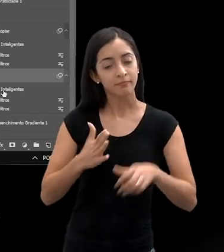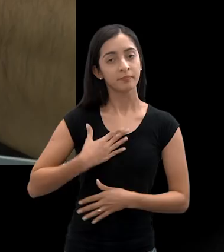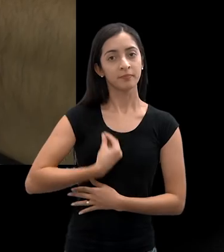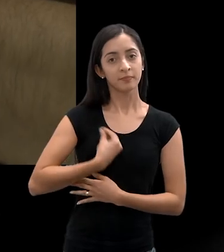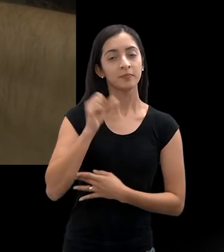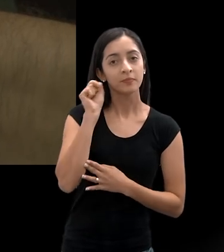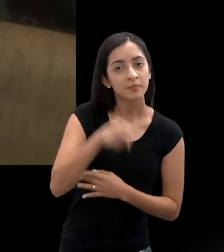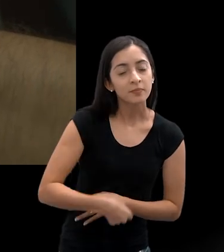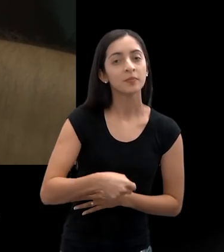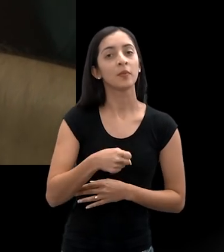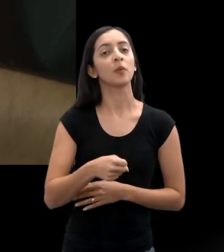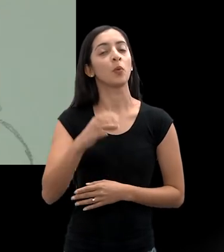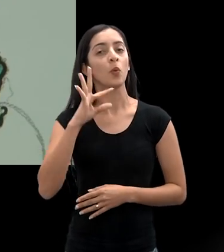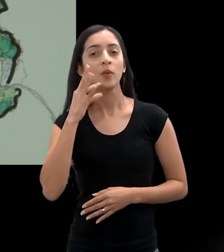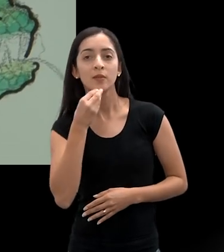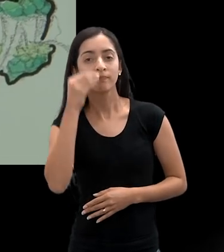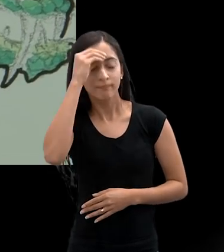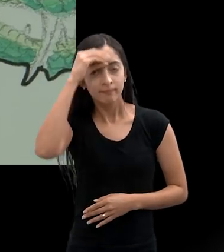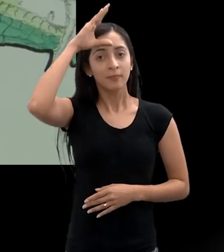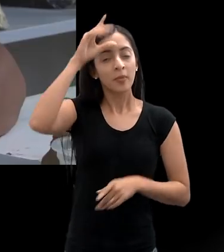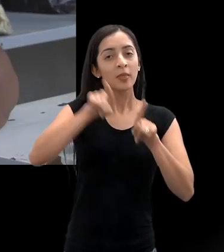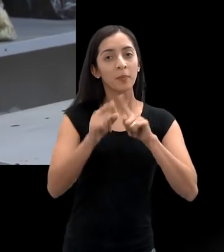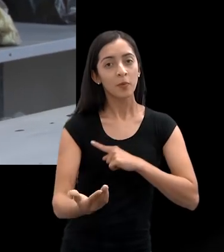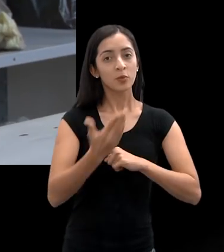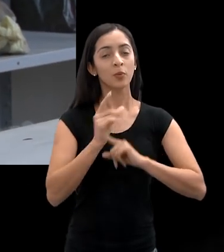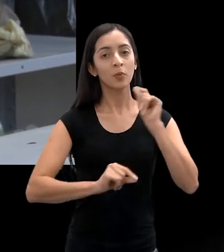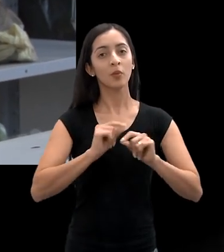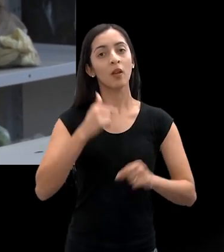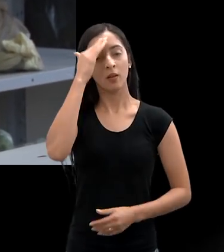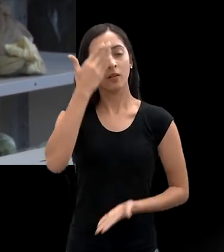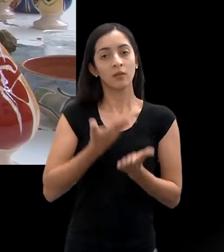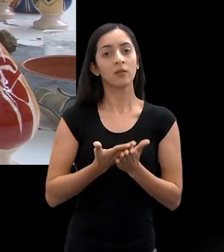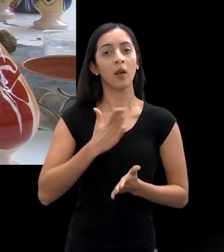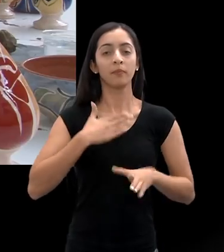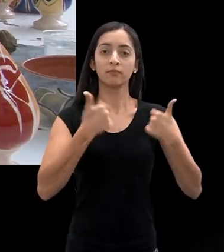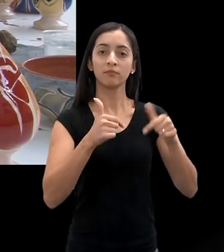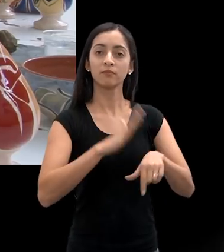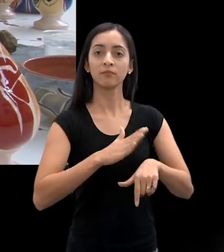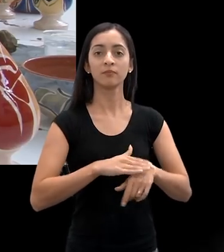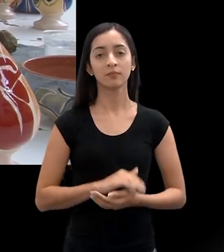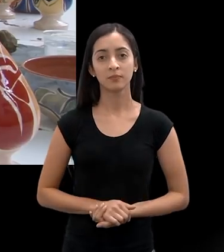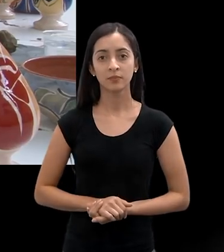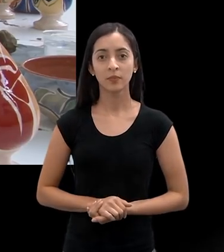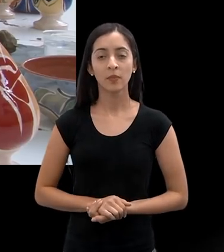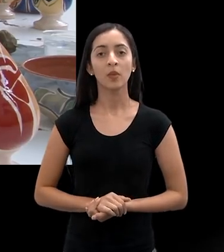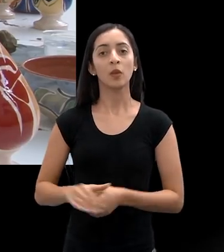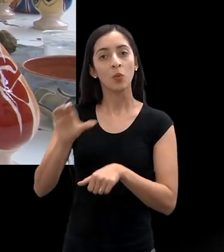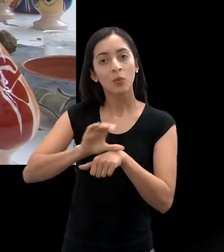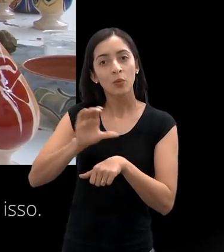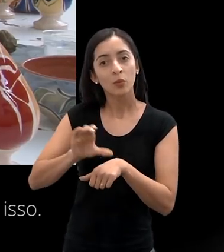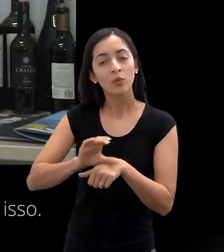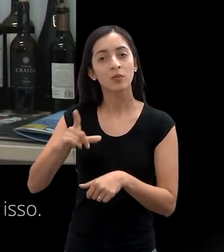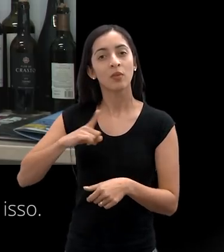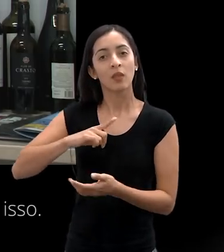O IFPE transformou, sim, na parte do conhecimento. Me ajudou bastante a acreditar mais naquilo que eu faço